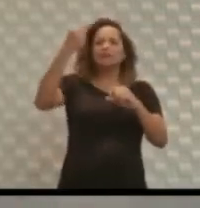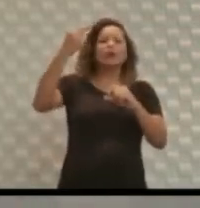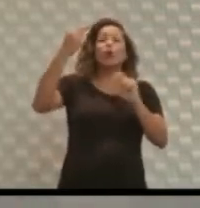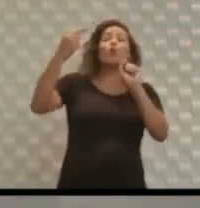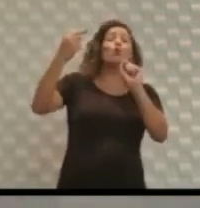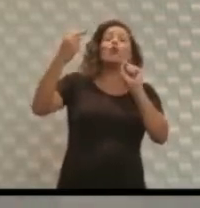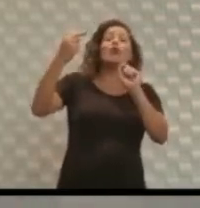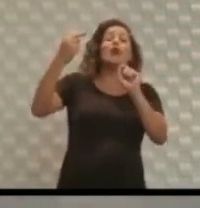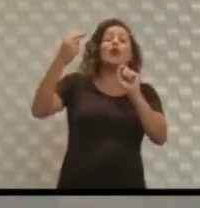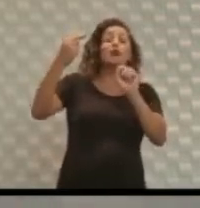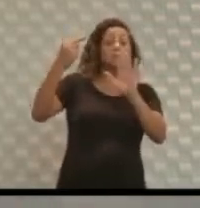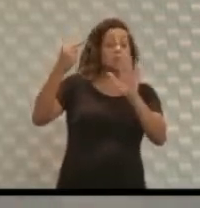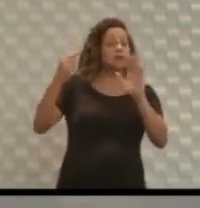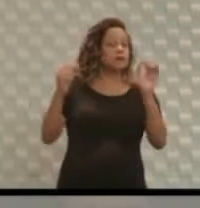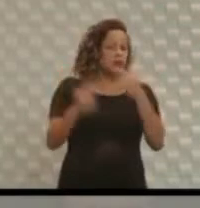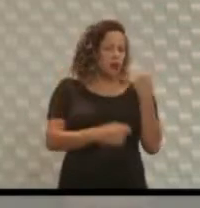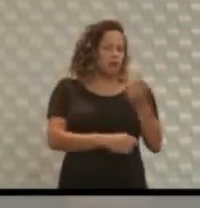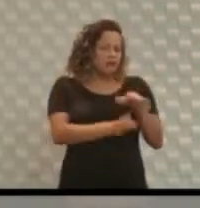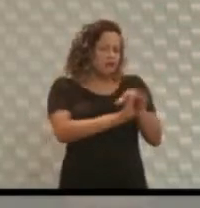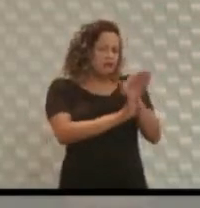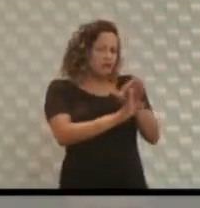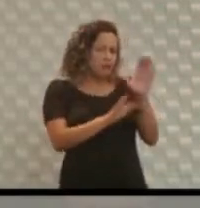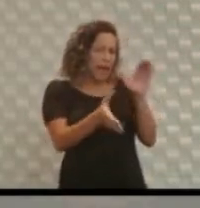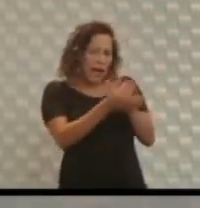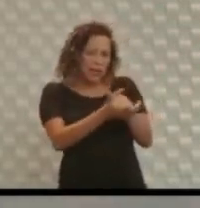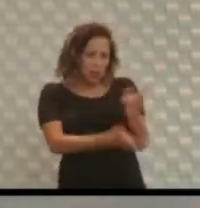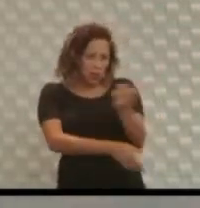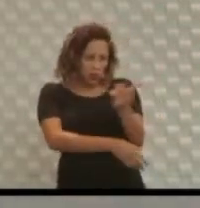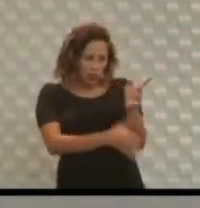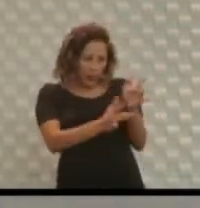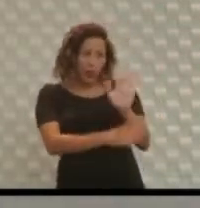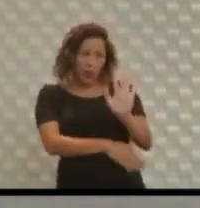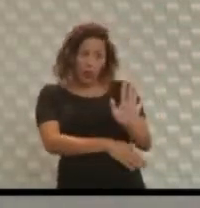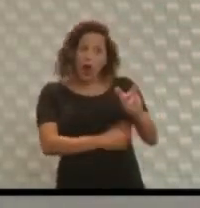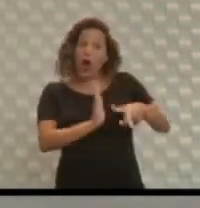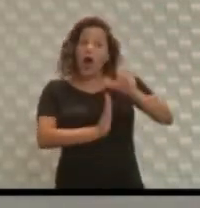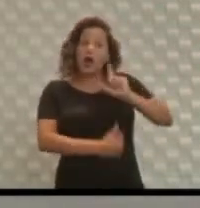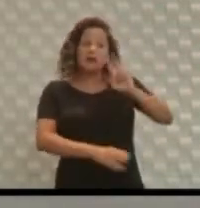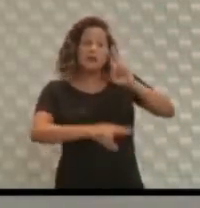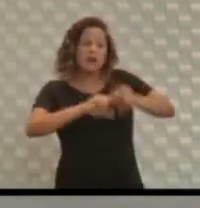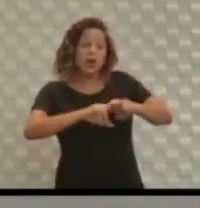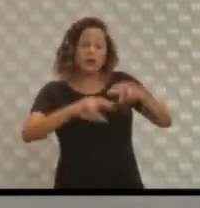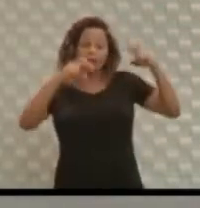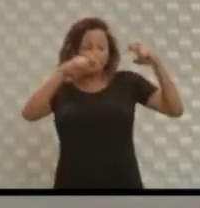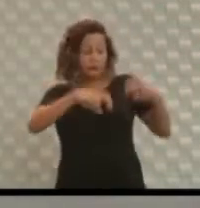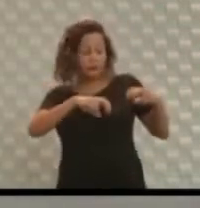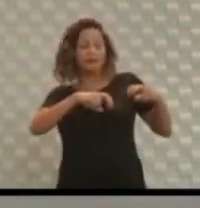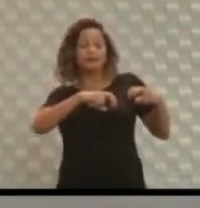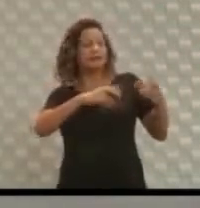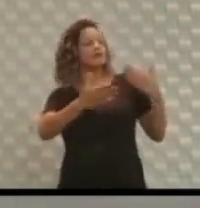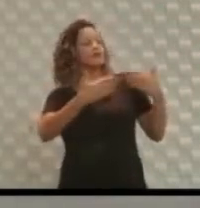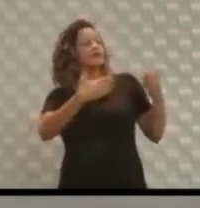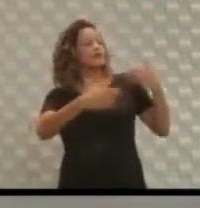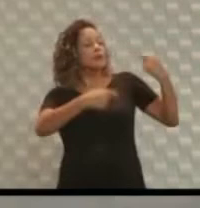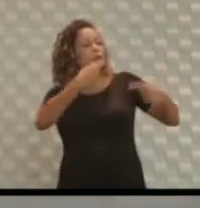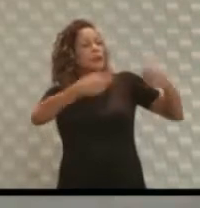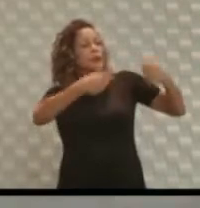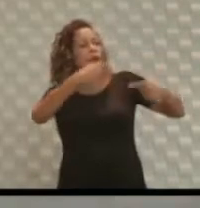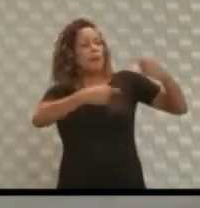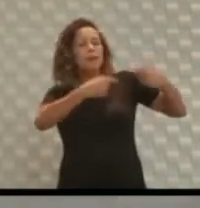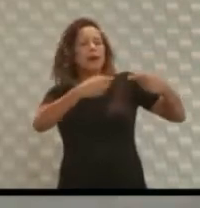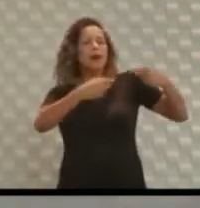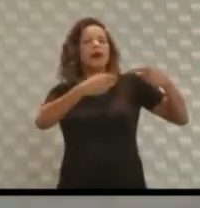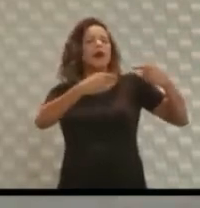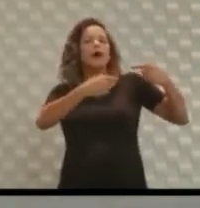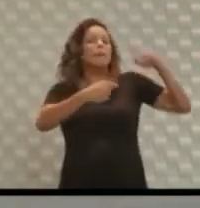casar, senta e vê se essas prioridades são as mesmas. Você pode ter temperamento